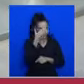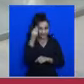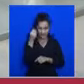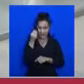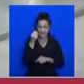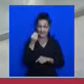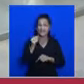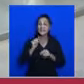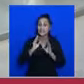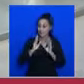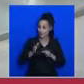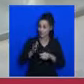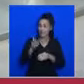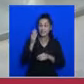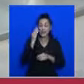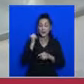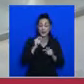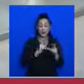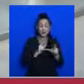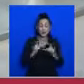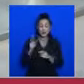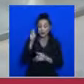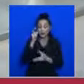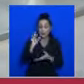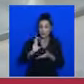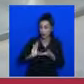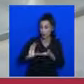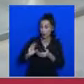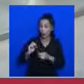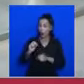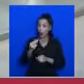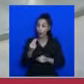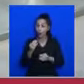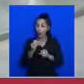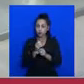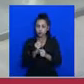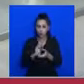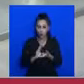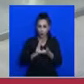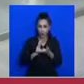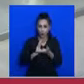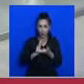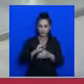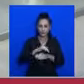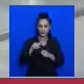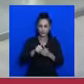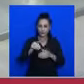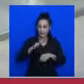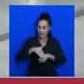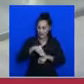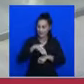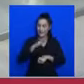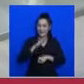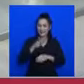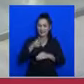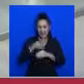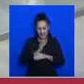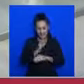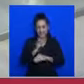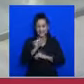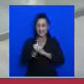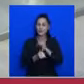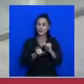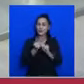dentro de instantes você já poderá saber de onde são as apostas vencedoras, ou ainda se o prêmio está acumulado. Tudo isso e muito mais,